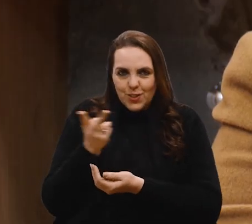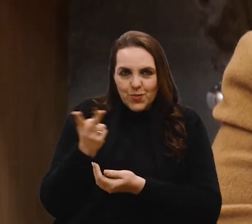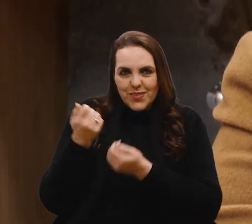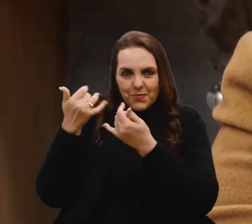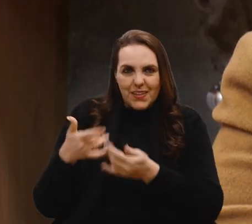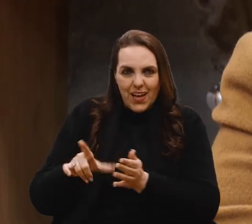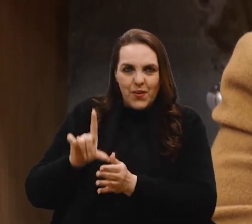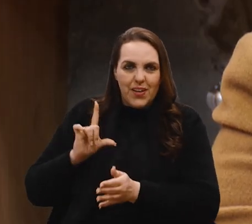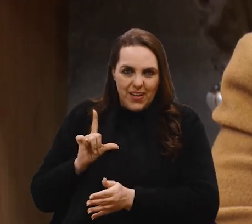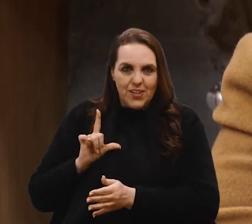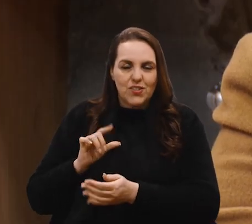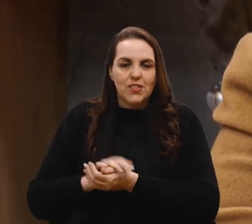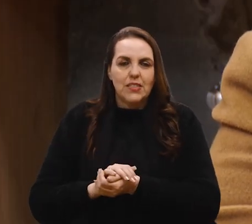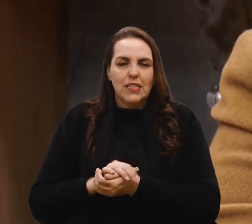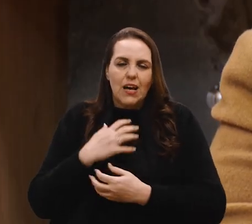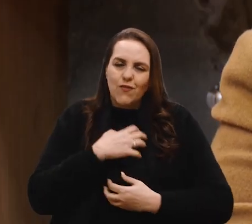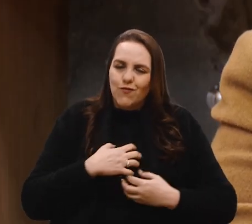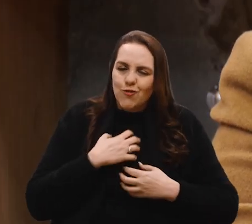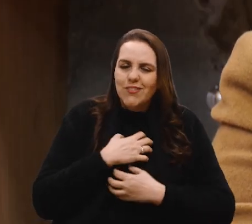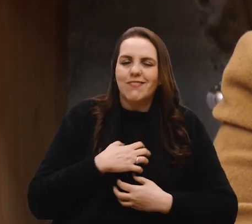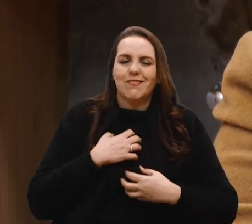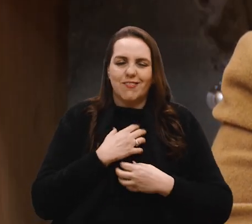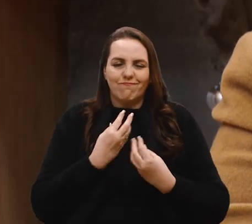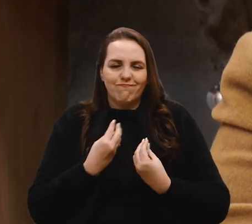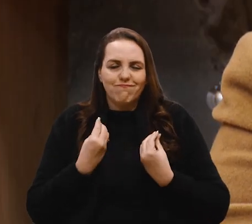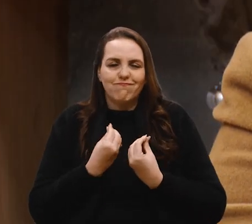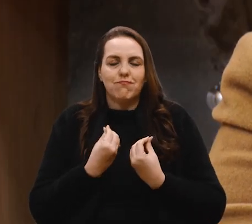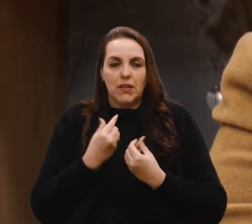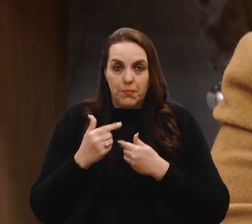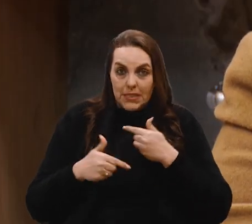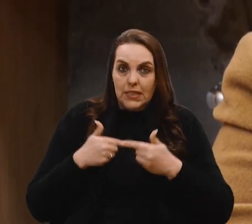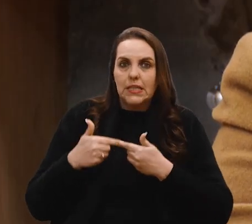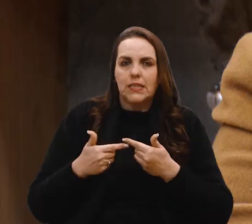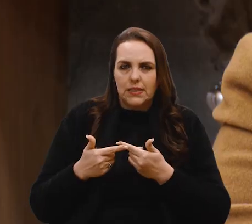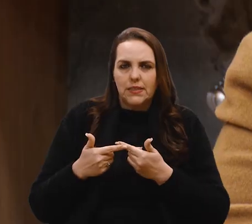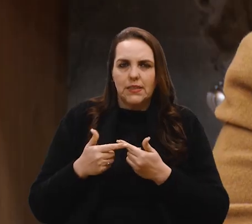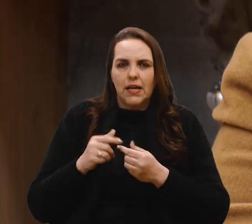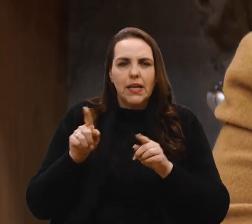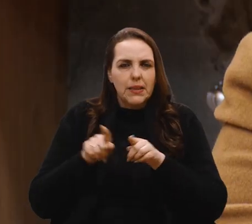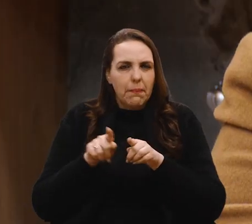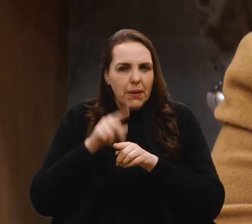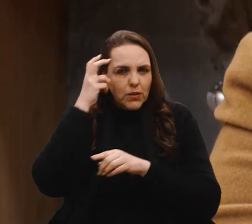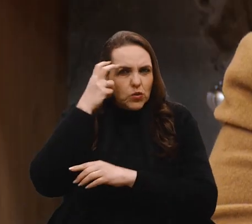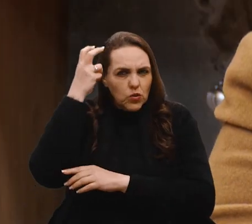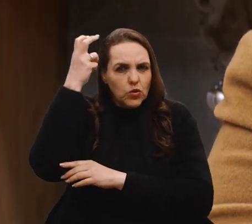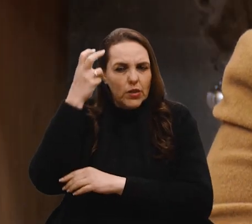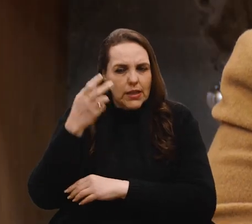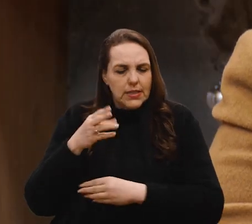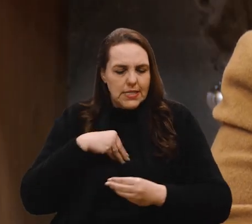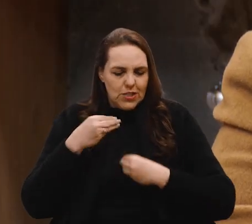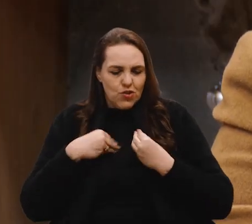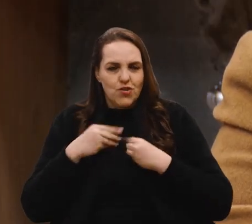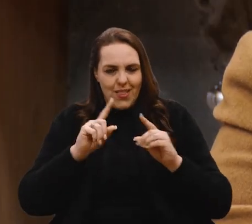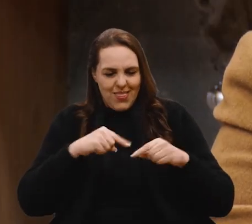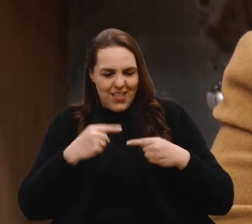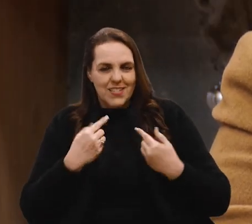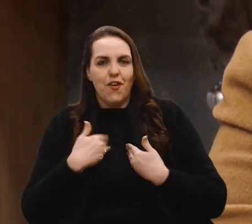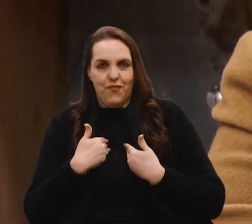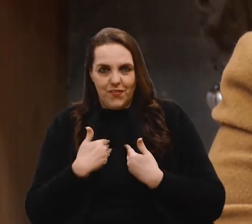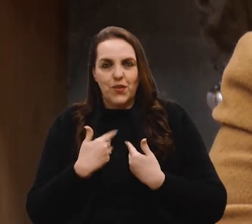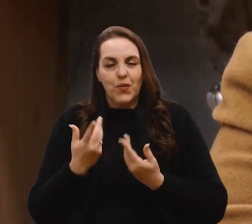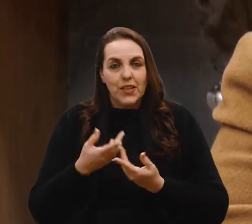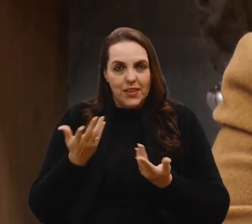pouquinho, né? O trabalho, esse é a frustração e também essa questão do superdotado se sentir desafiado, né? Então, eles trabalham